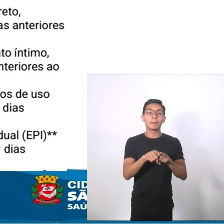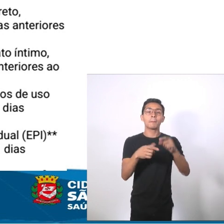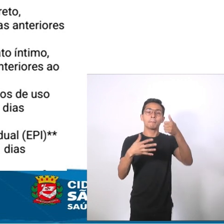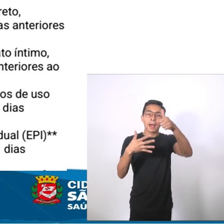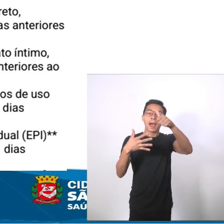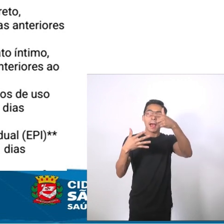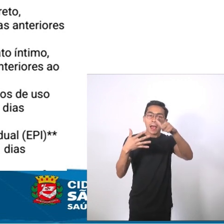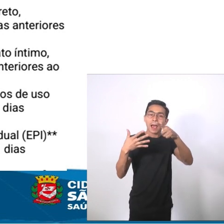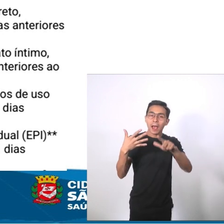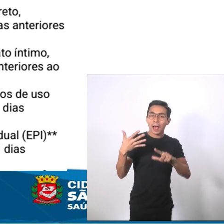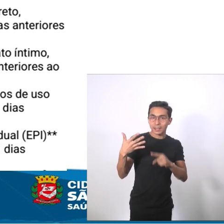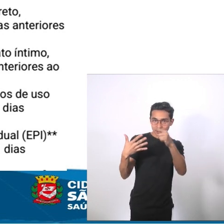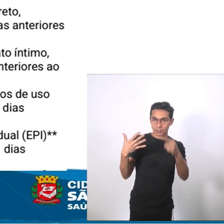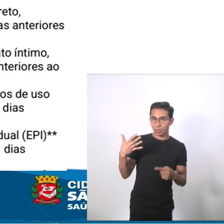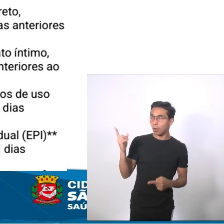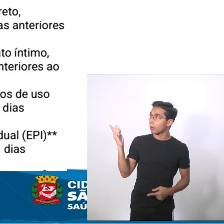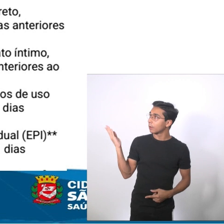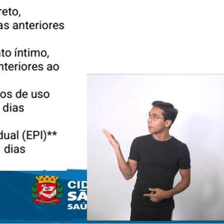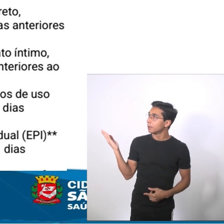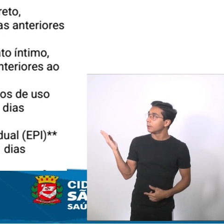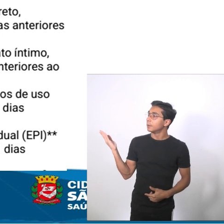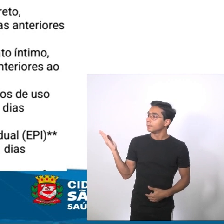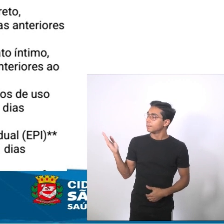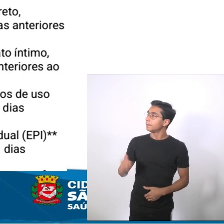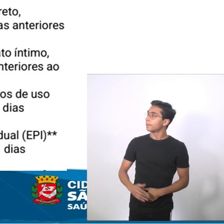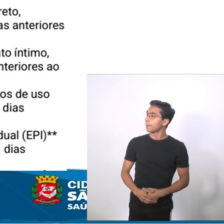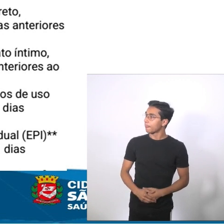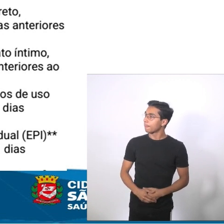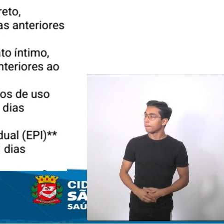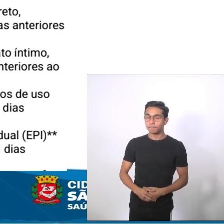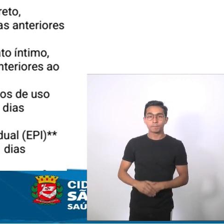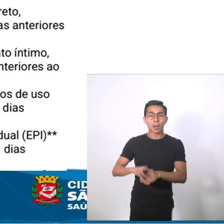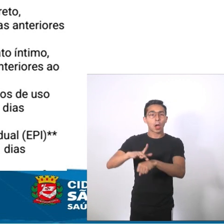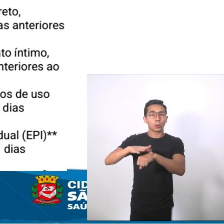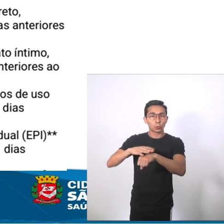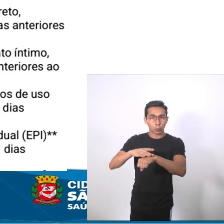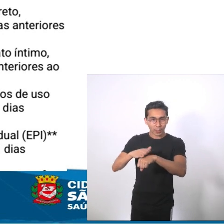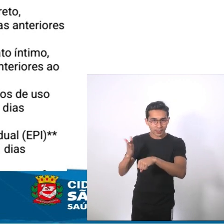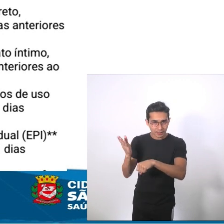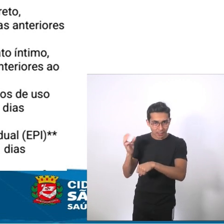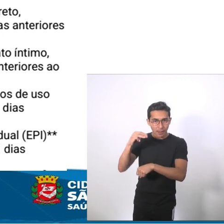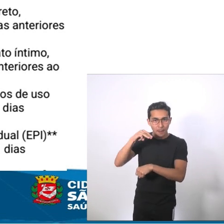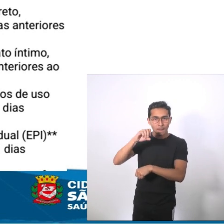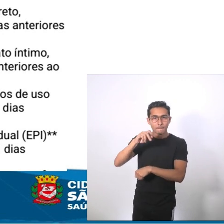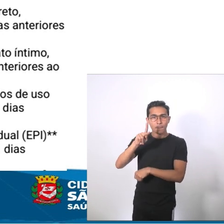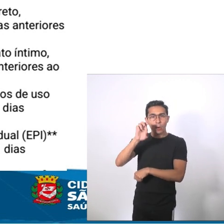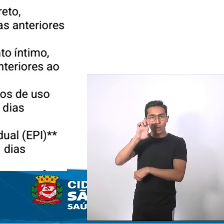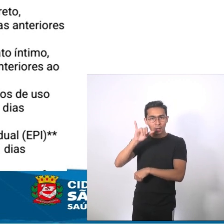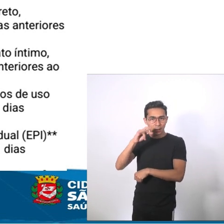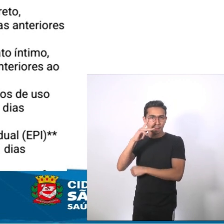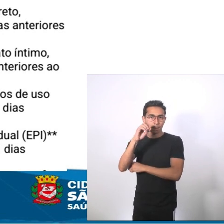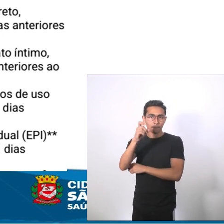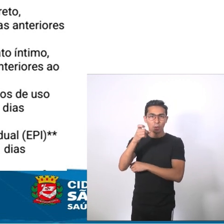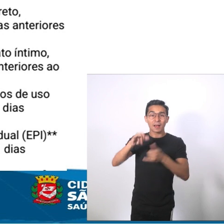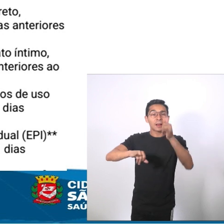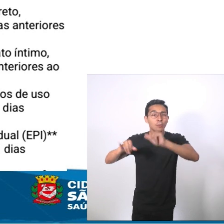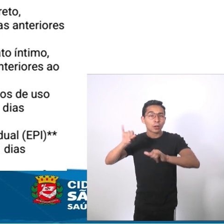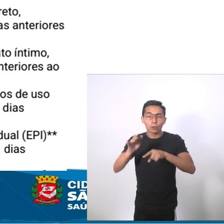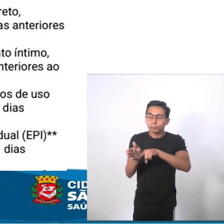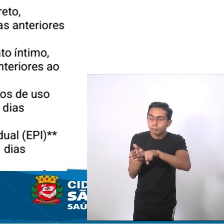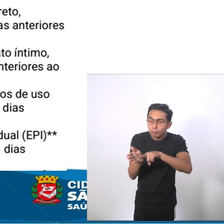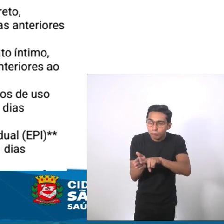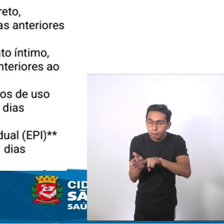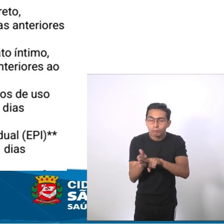listados abaixo. Com uma investigação laboratorial de monkeypox não realizada ou que ela, mesmo sendo realizada,